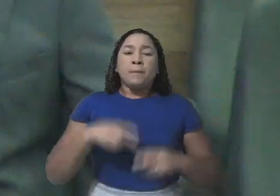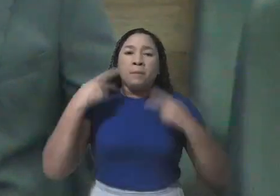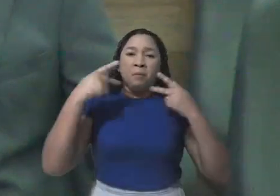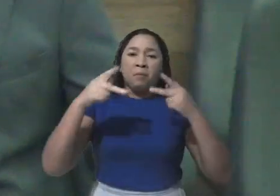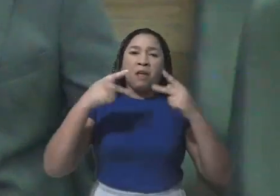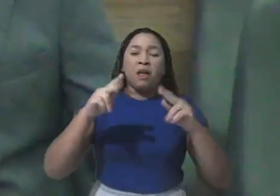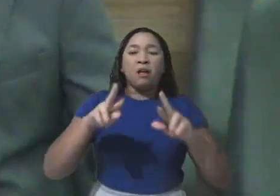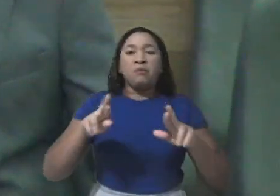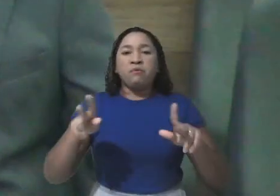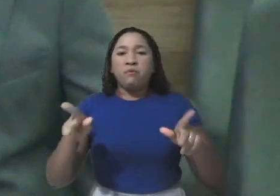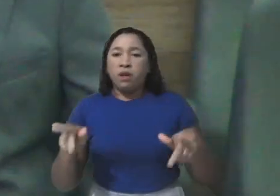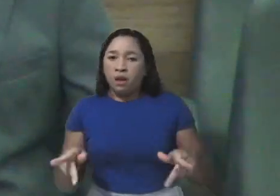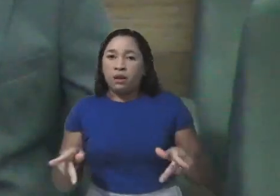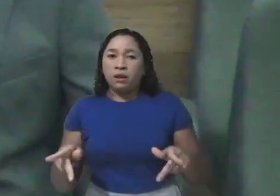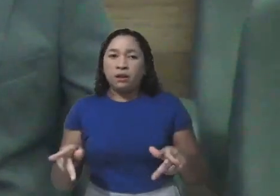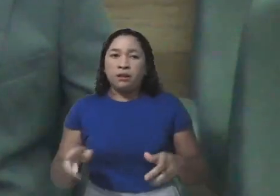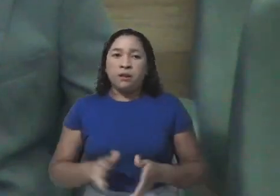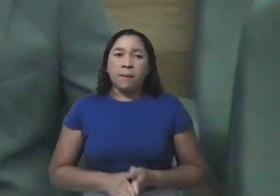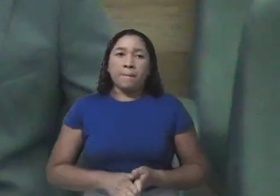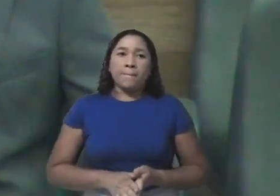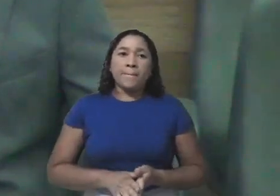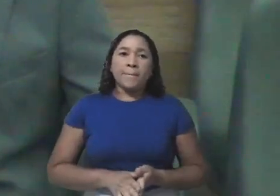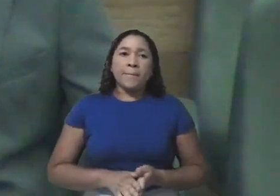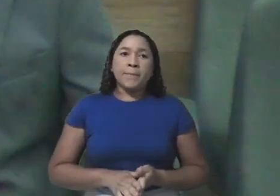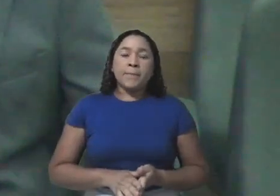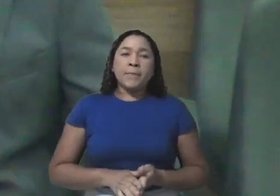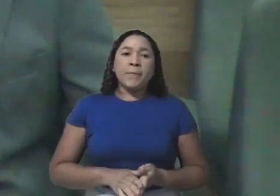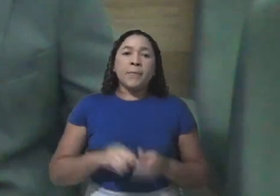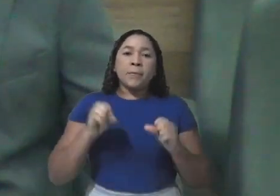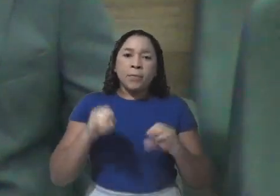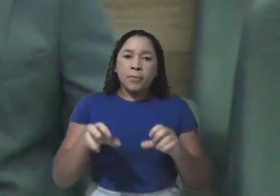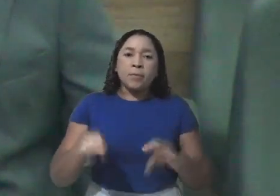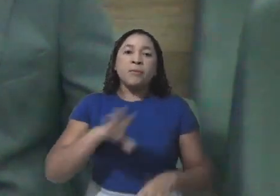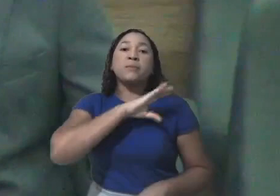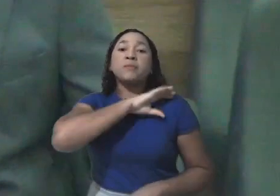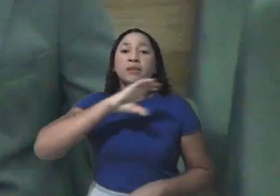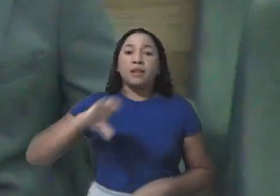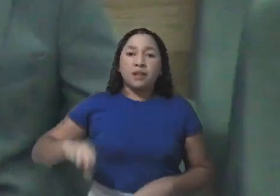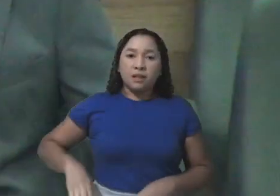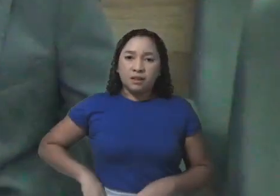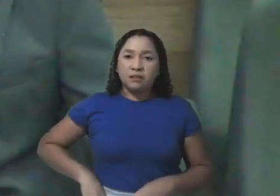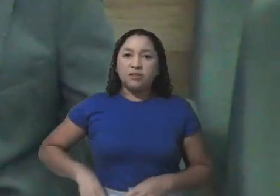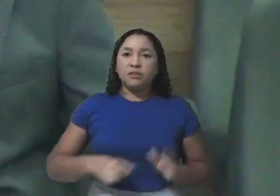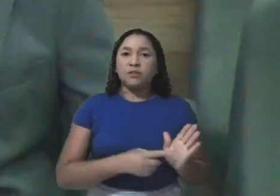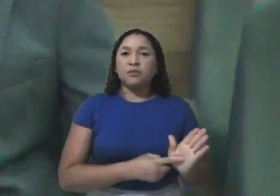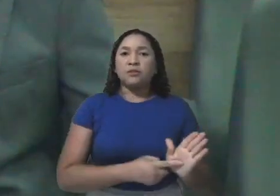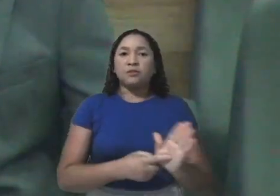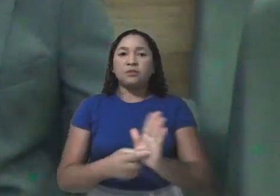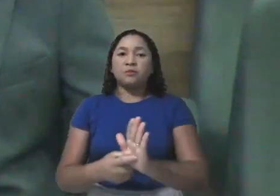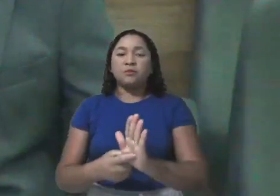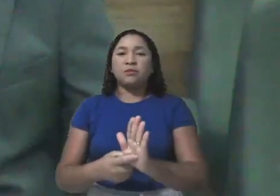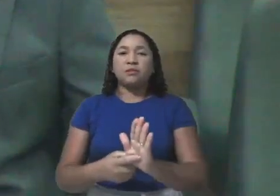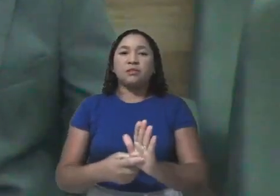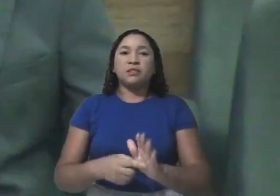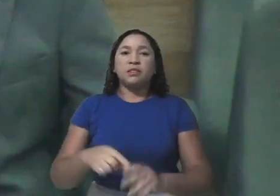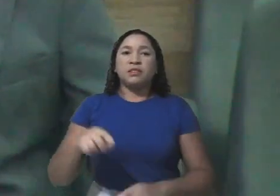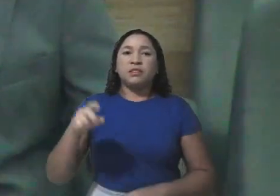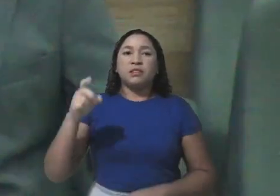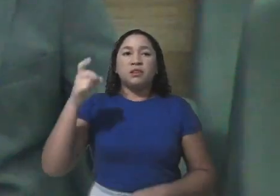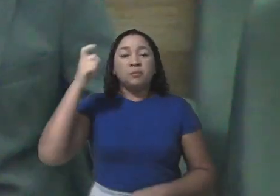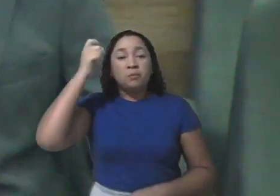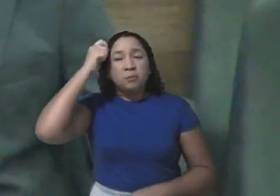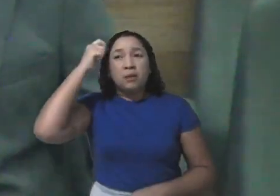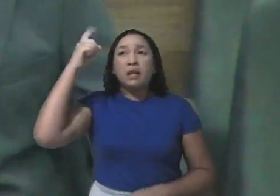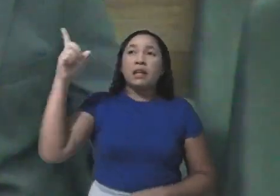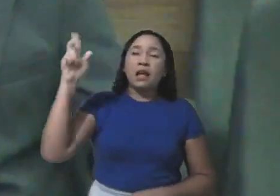diversas acerca da mensagem de Cristo difundem suas ideias e confundem os incautos. Até